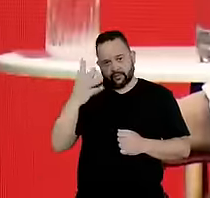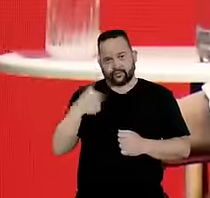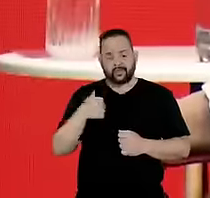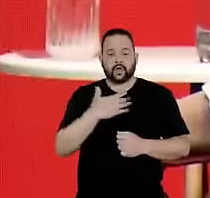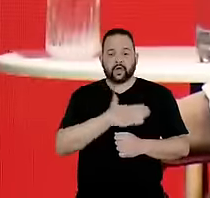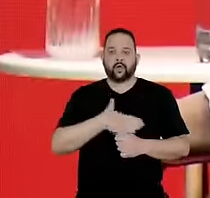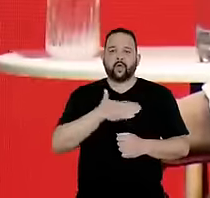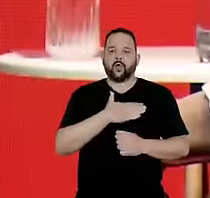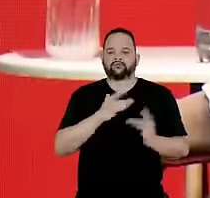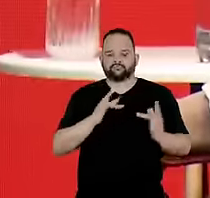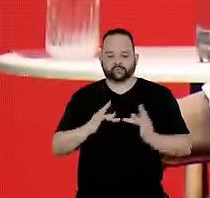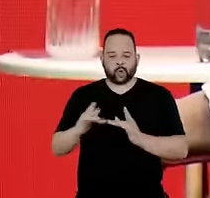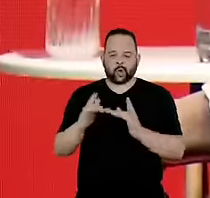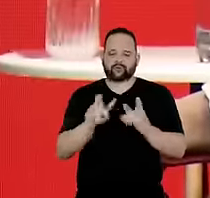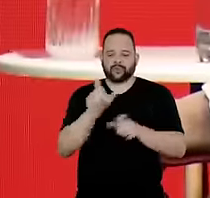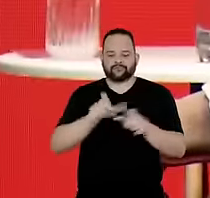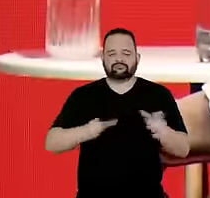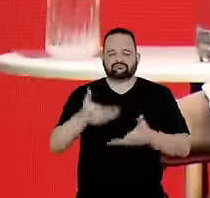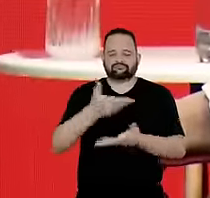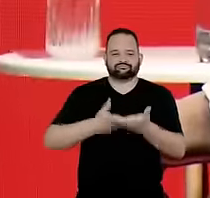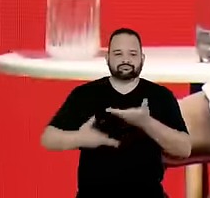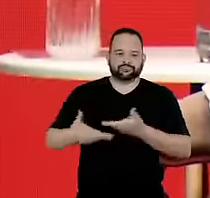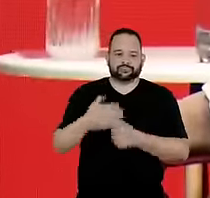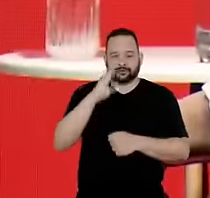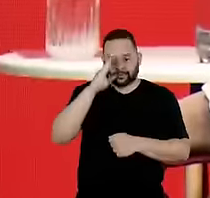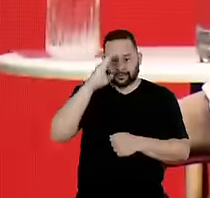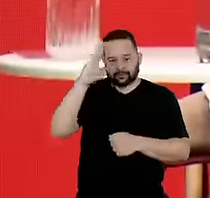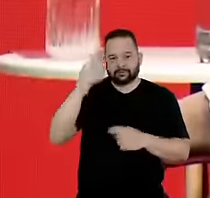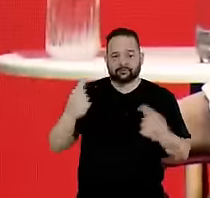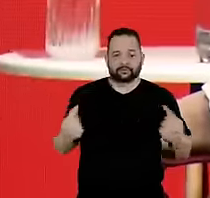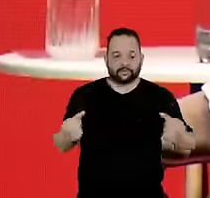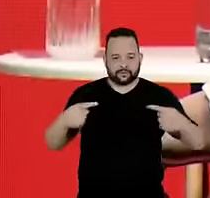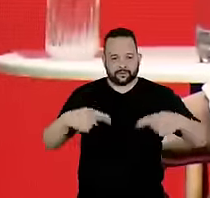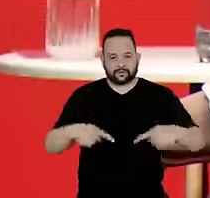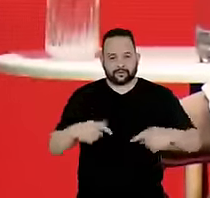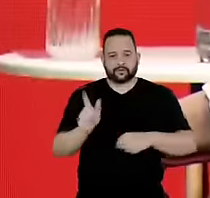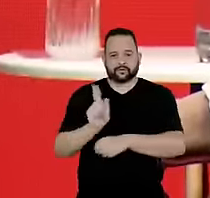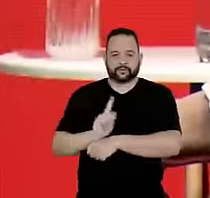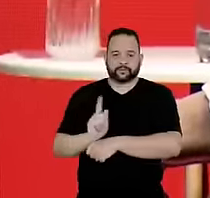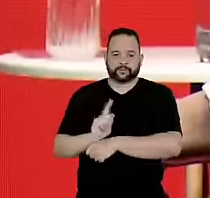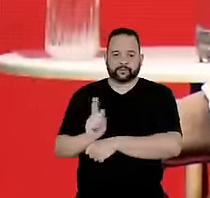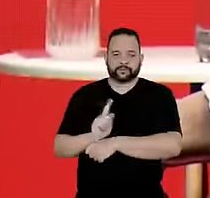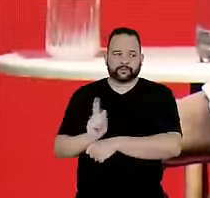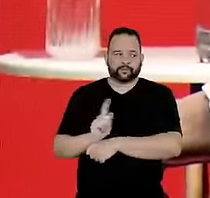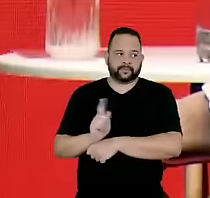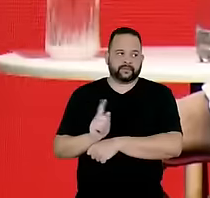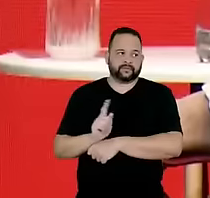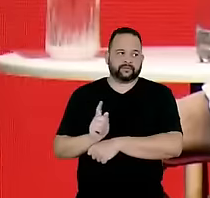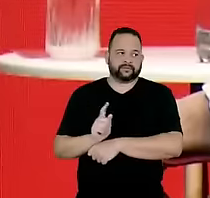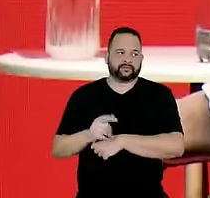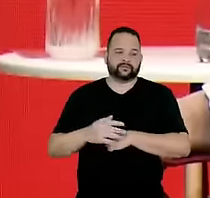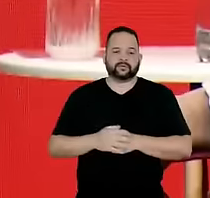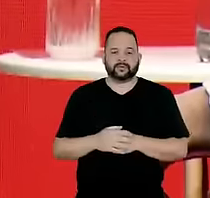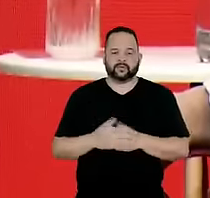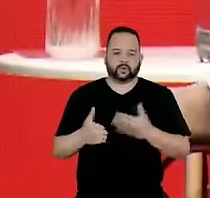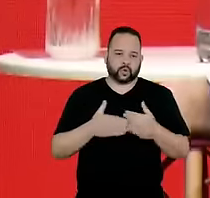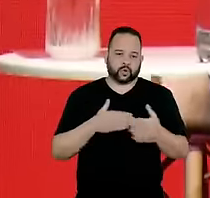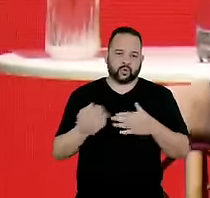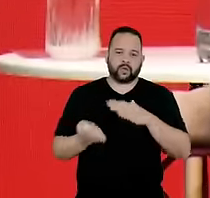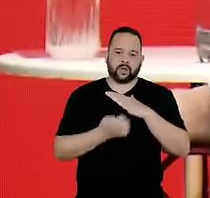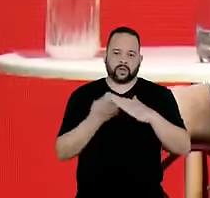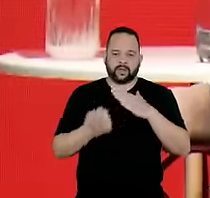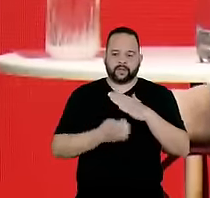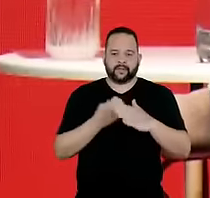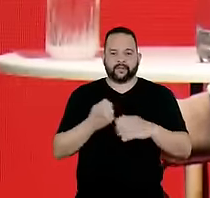de gente acho que o grande desafio de uma gestora né que é Um Desafio de qualquer empresa prestadora de serviço é você ter um time bom